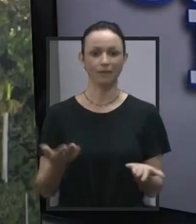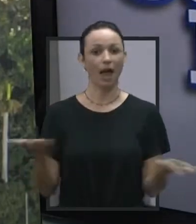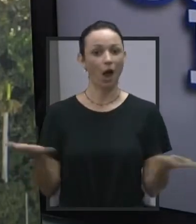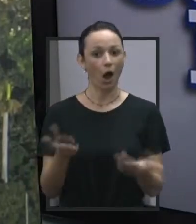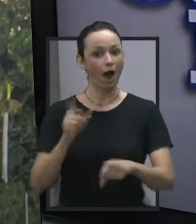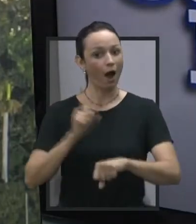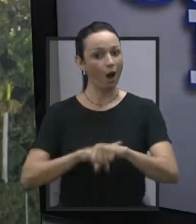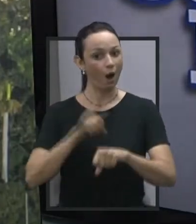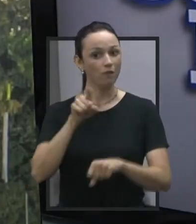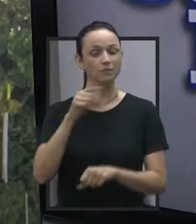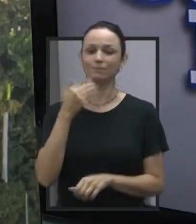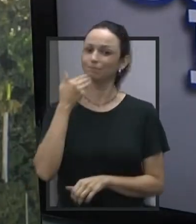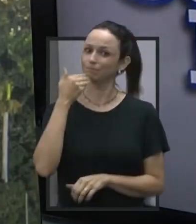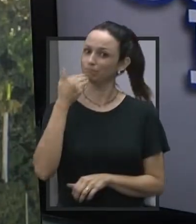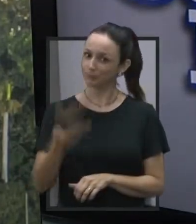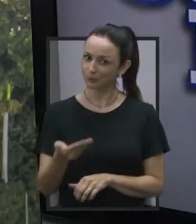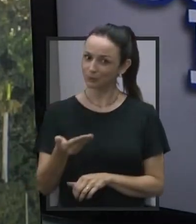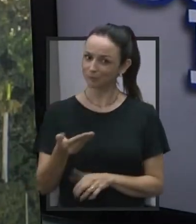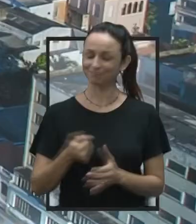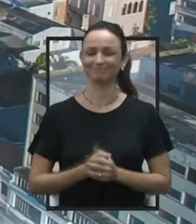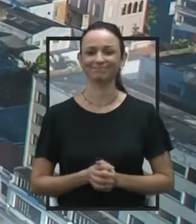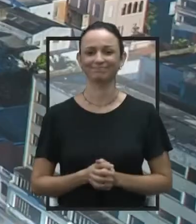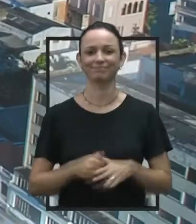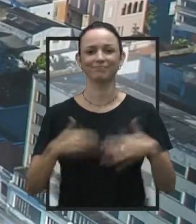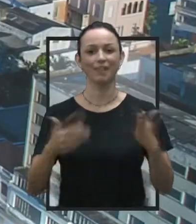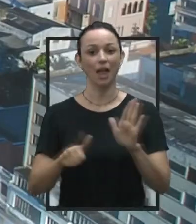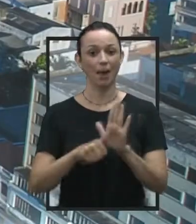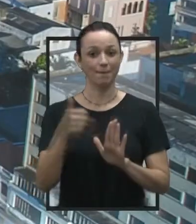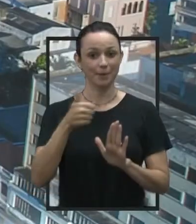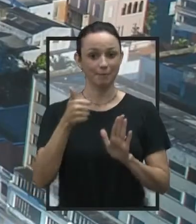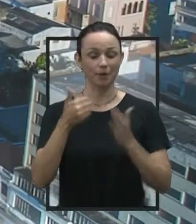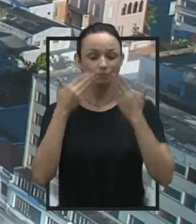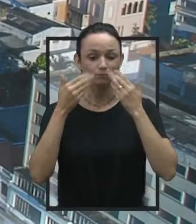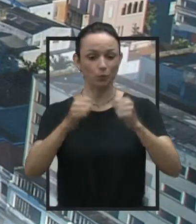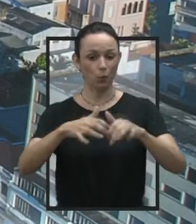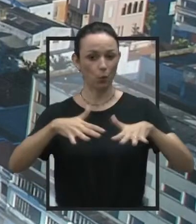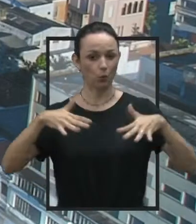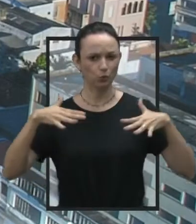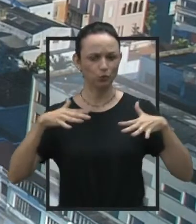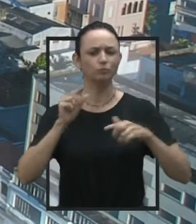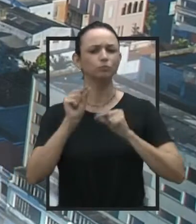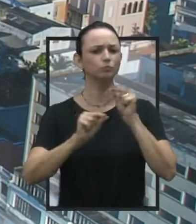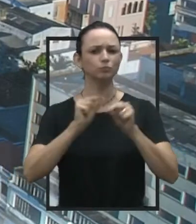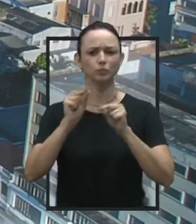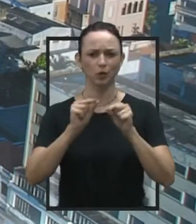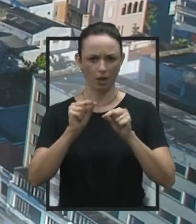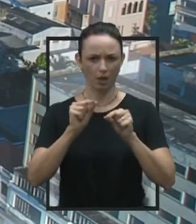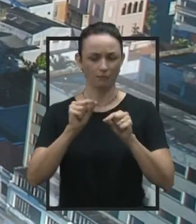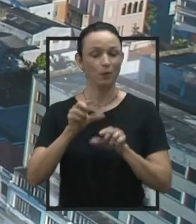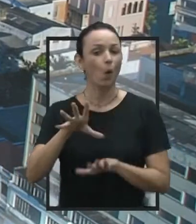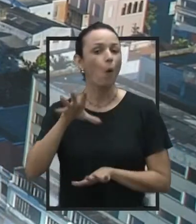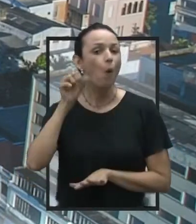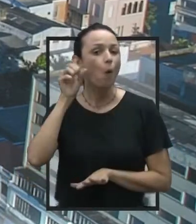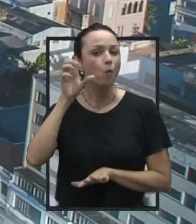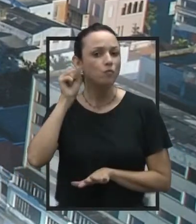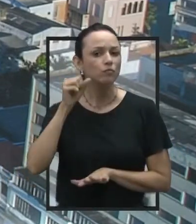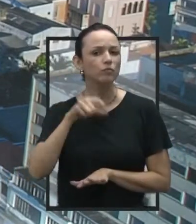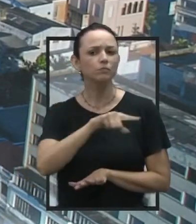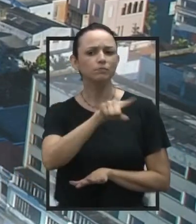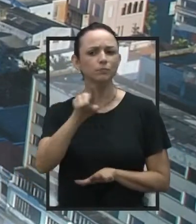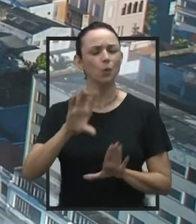de você fazer a sua reivindicação. A primeira audiência pública serve justamente para ouvir os anseios